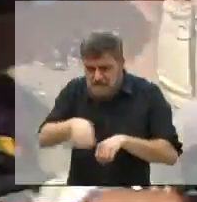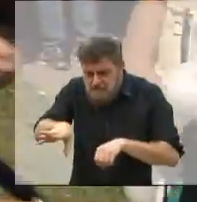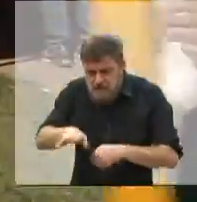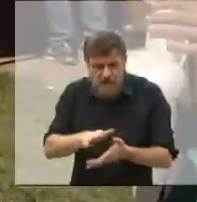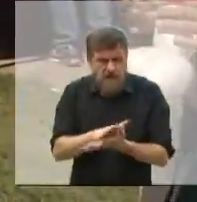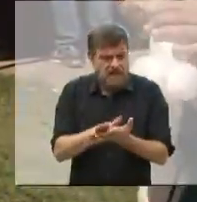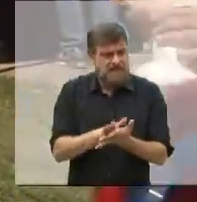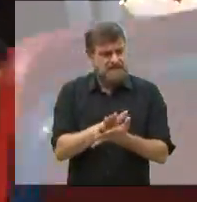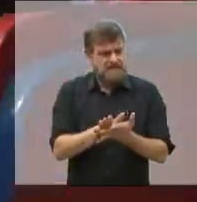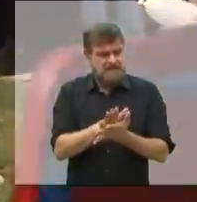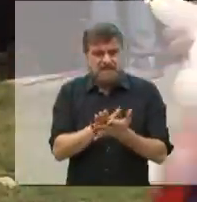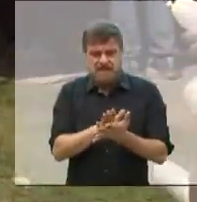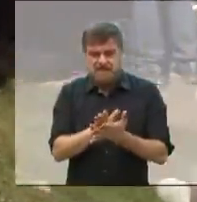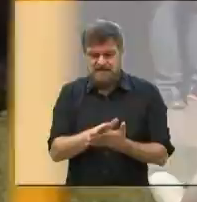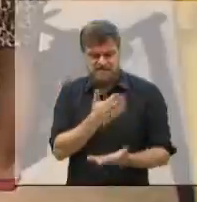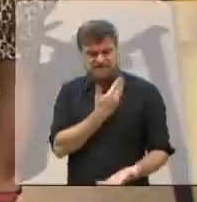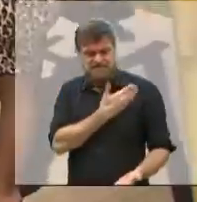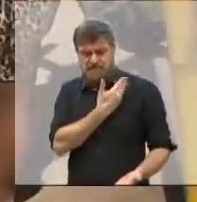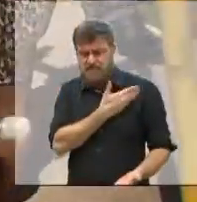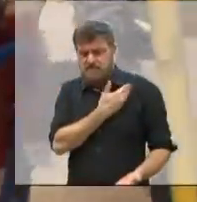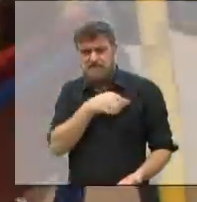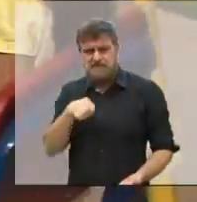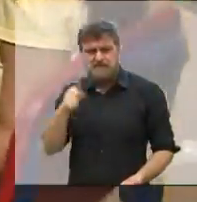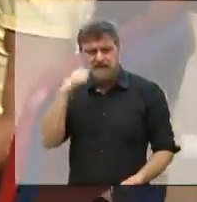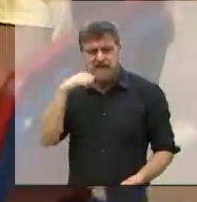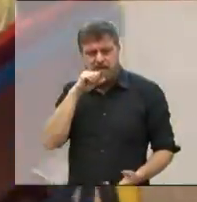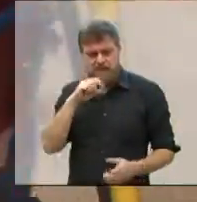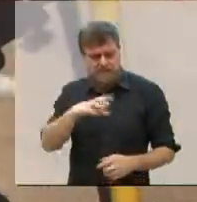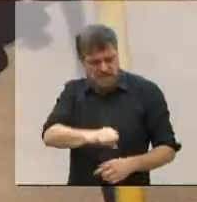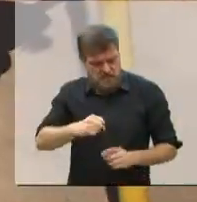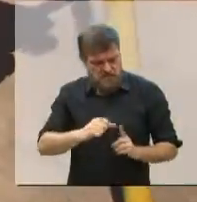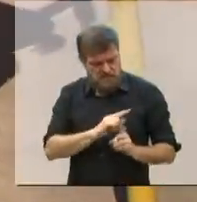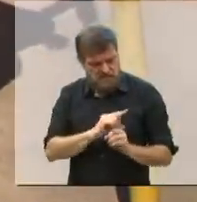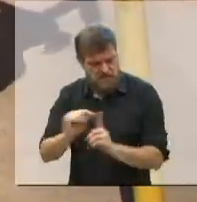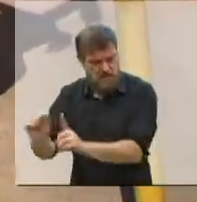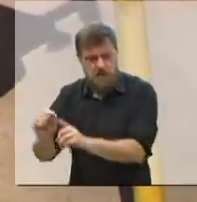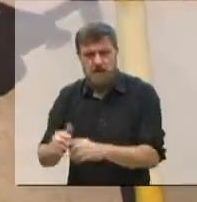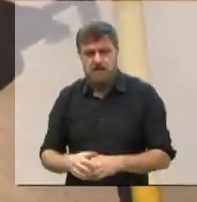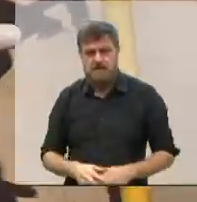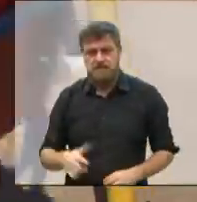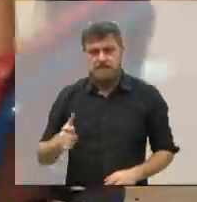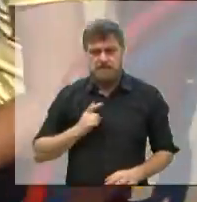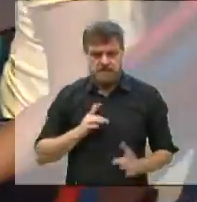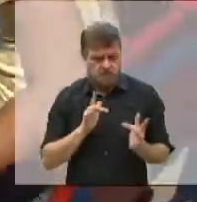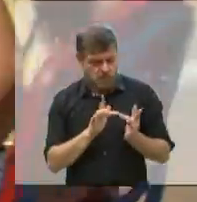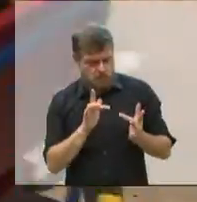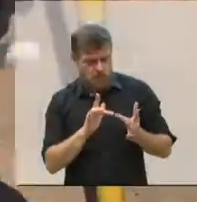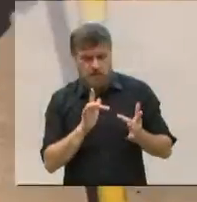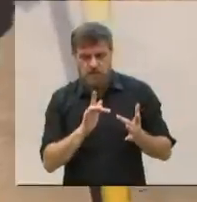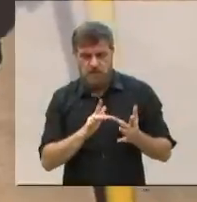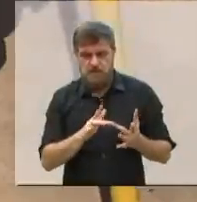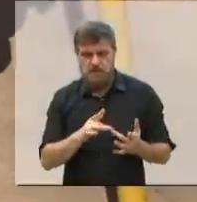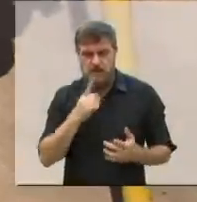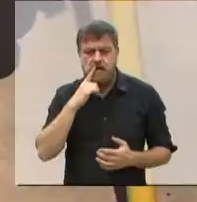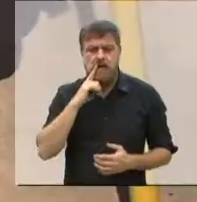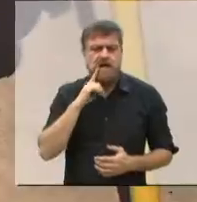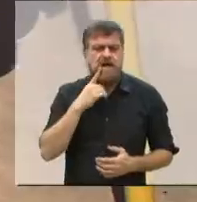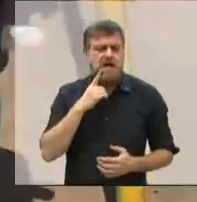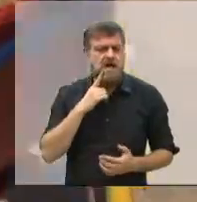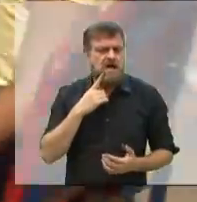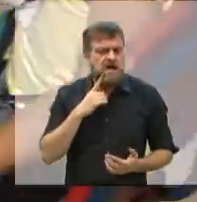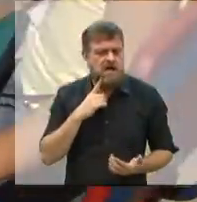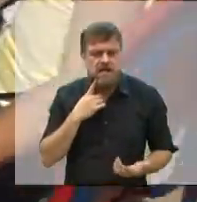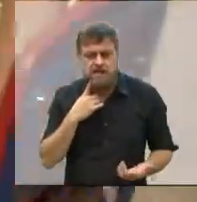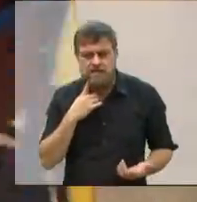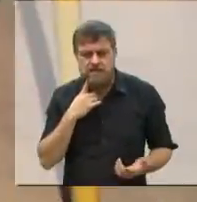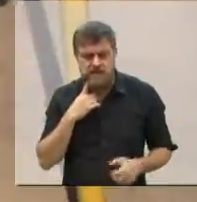absolutamente nada para outras pessoas, sabe? O contato que eu tenho, que o Hélio, você, a baba de uma pessoa quando está